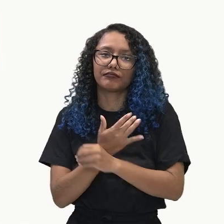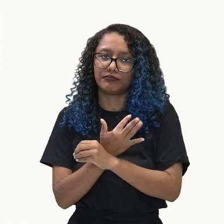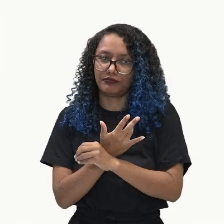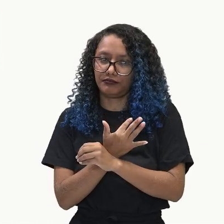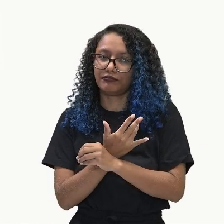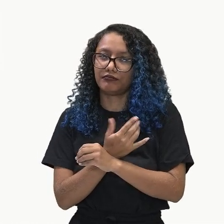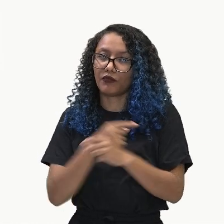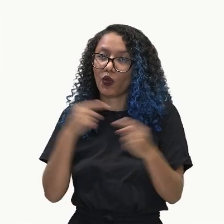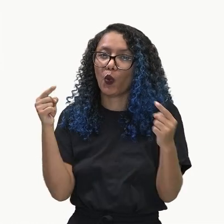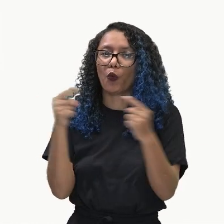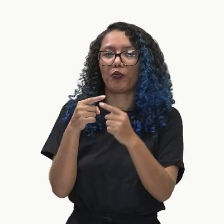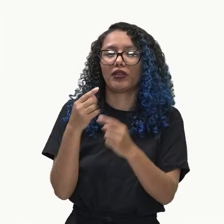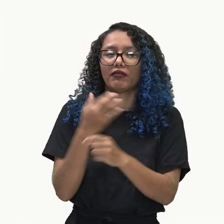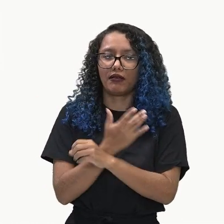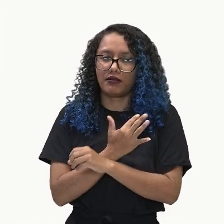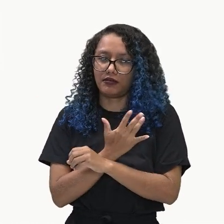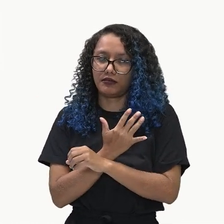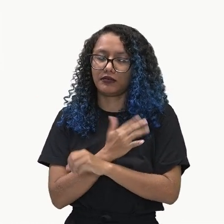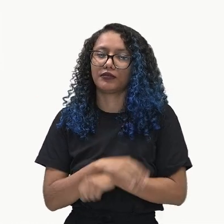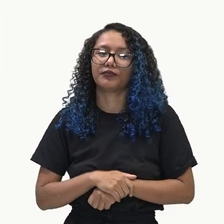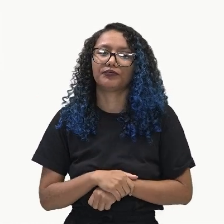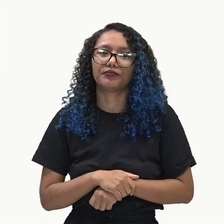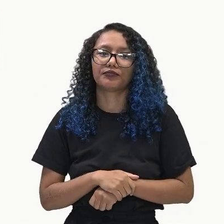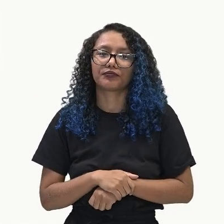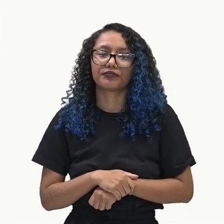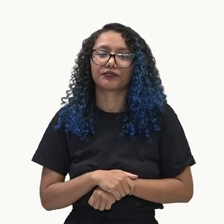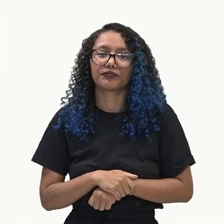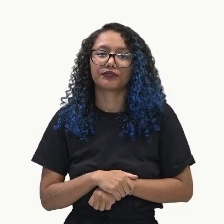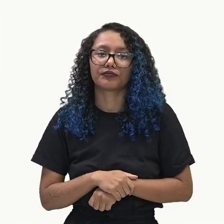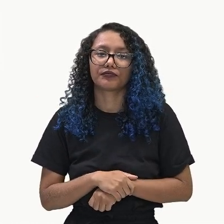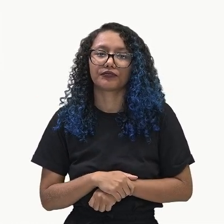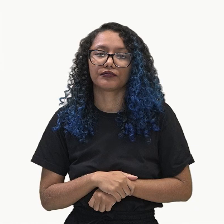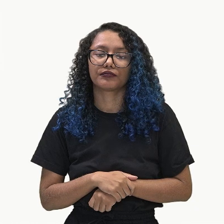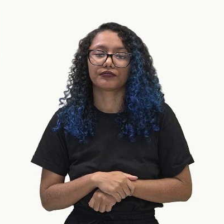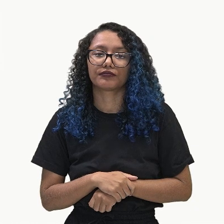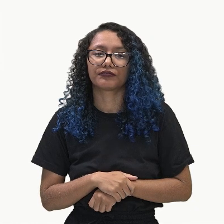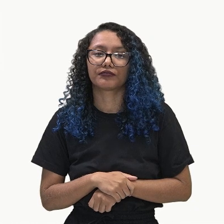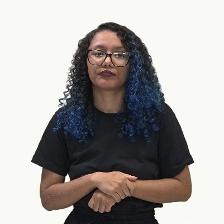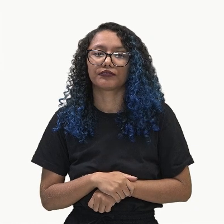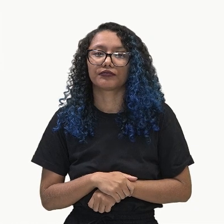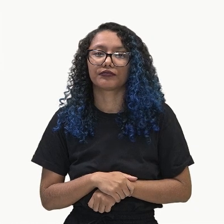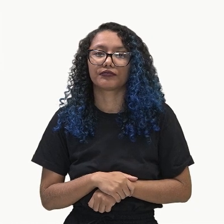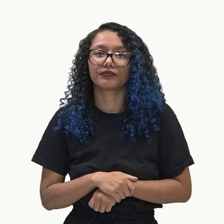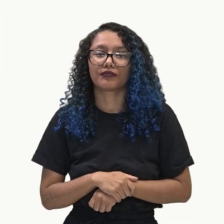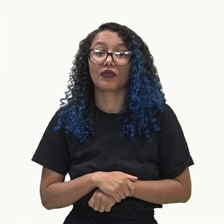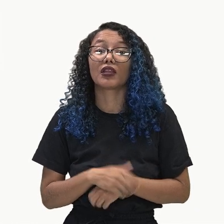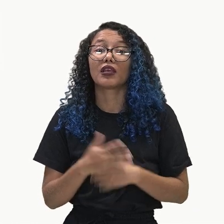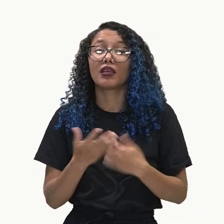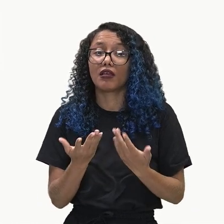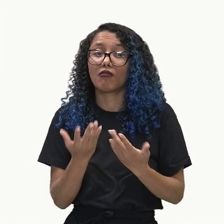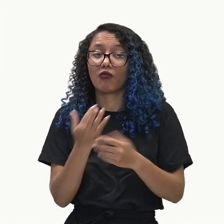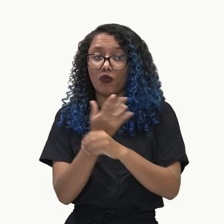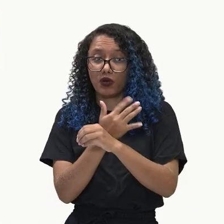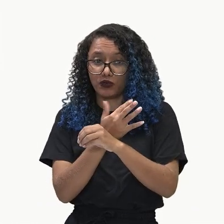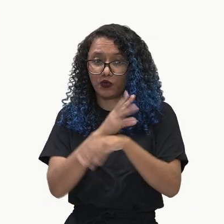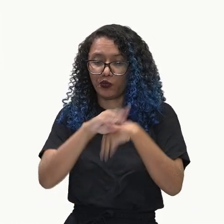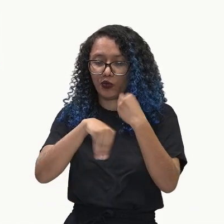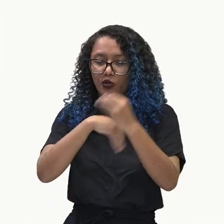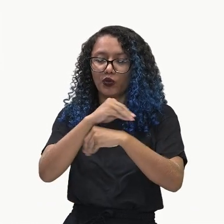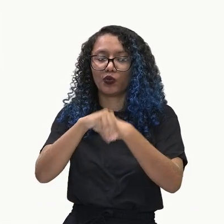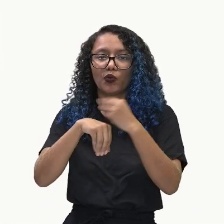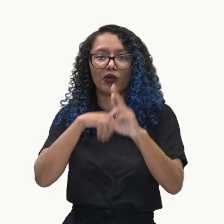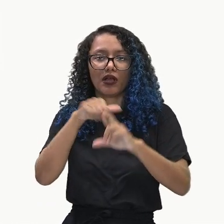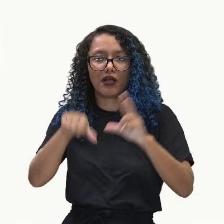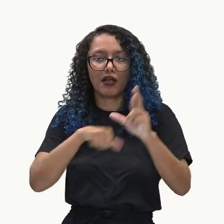ácido, certo? E aí o ácido, ele reage com a água e vai